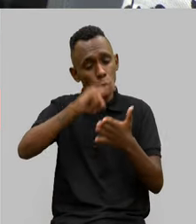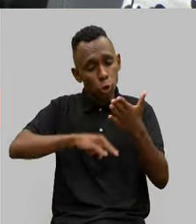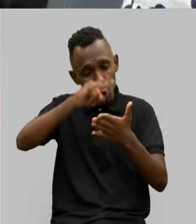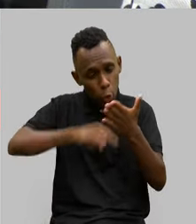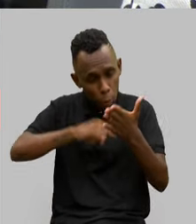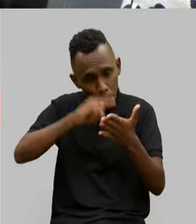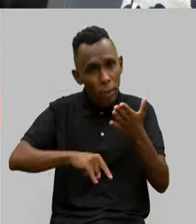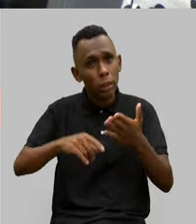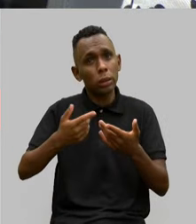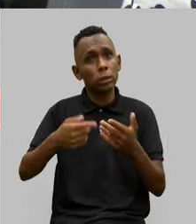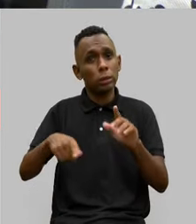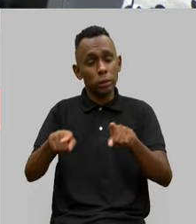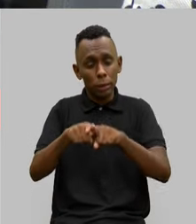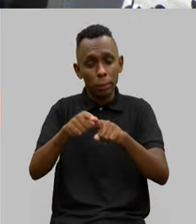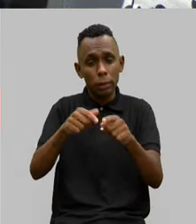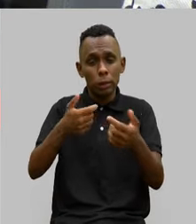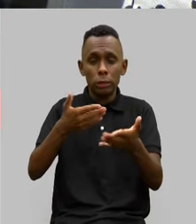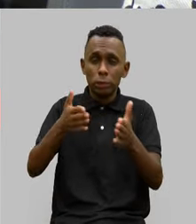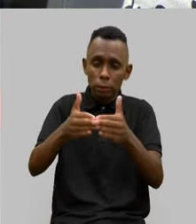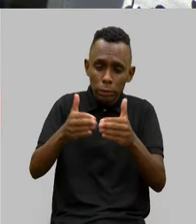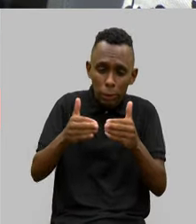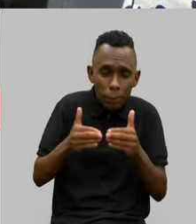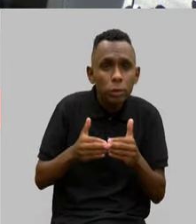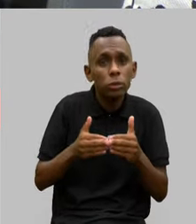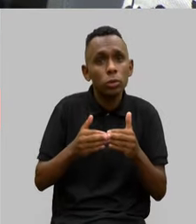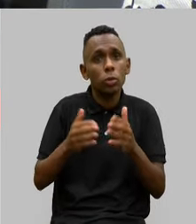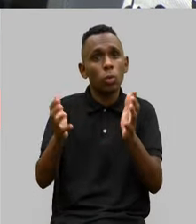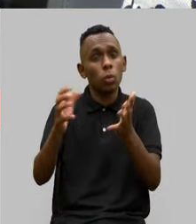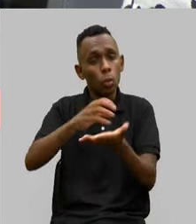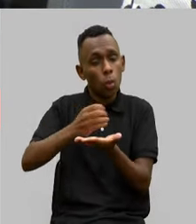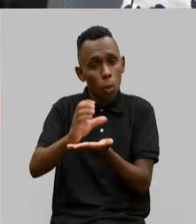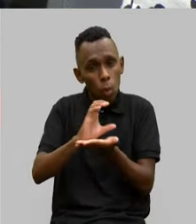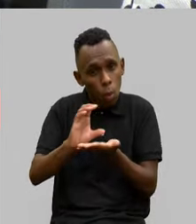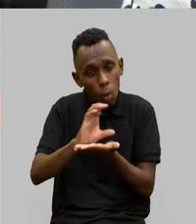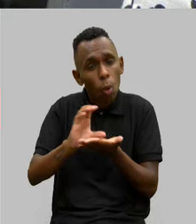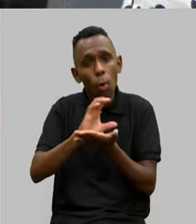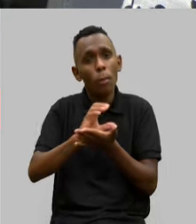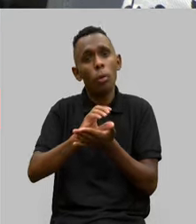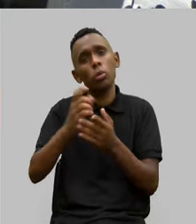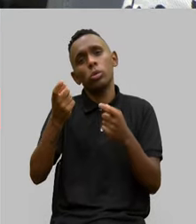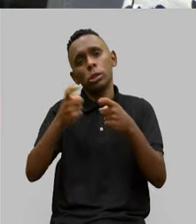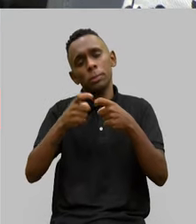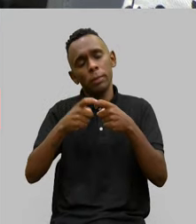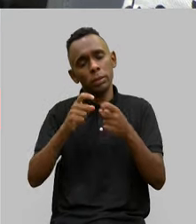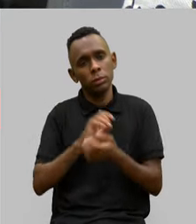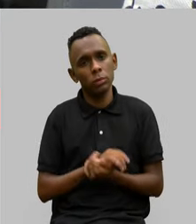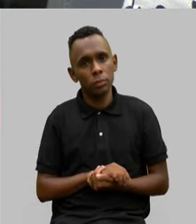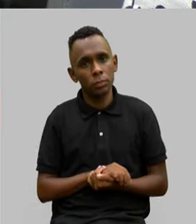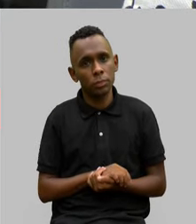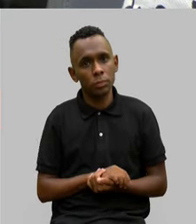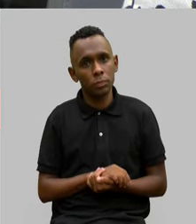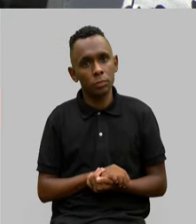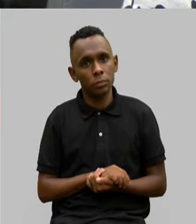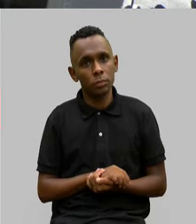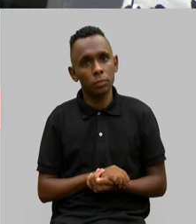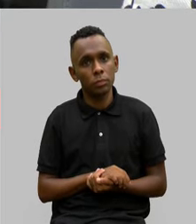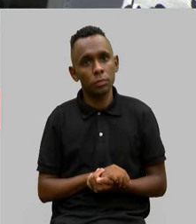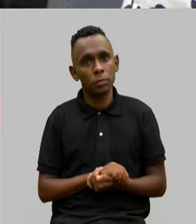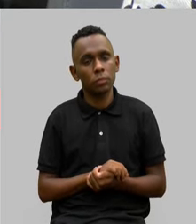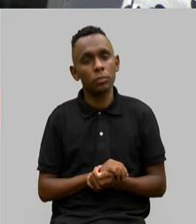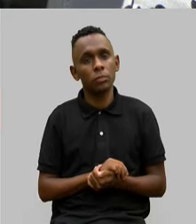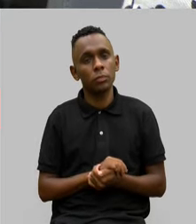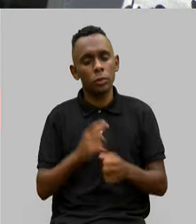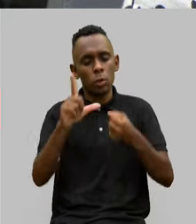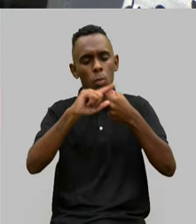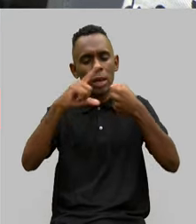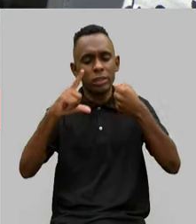pressionando o Conselho Federal de Medicina e eu peço licença mais uma vez só para ler o Artigo terceiro que